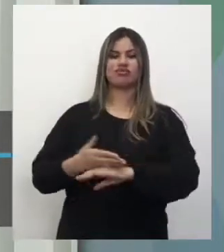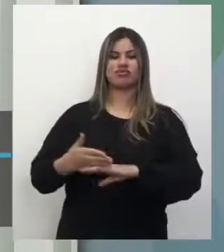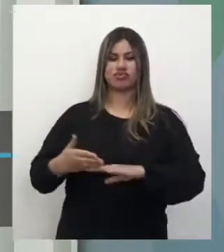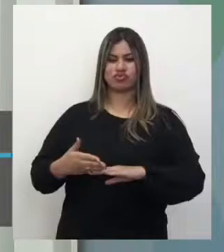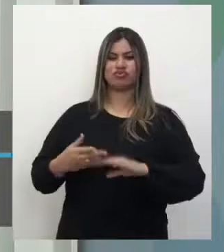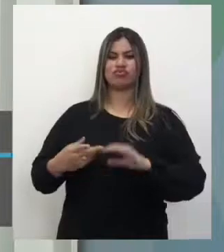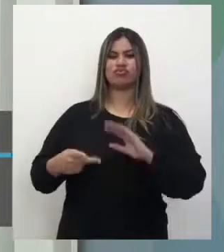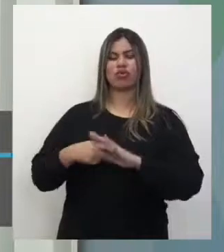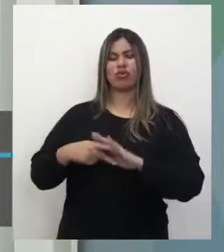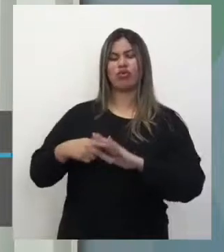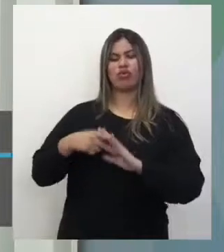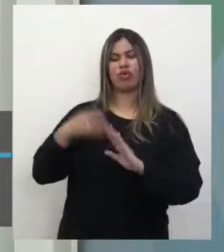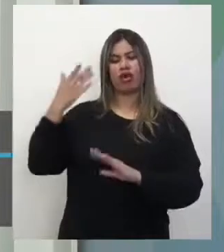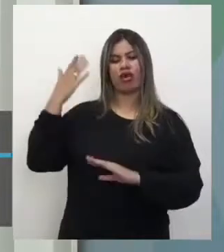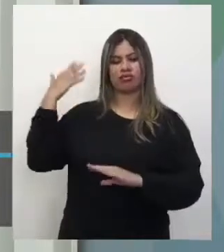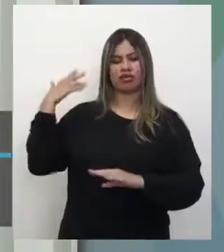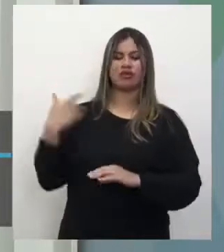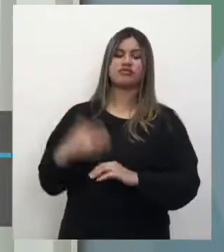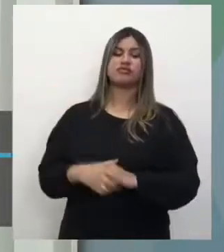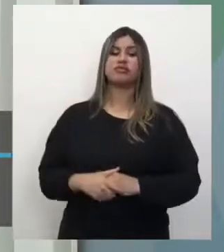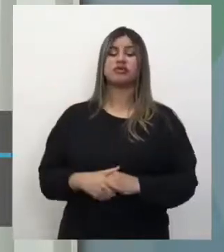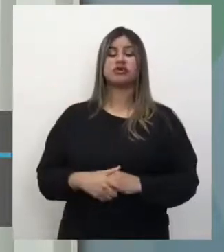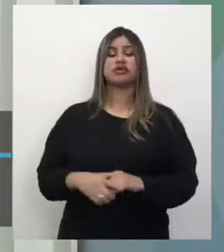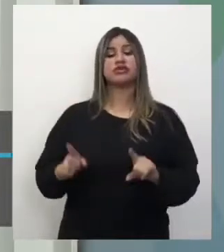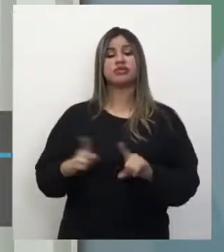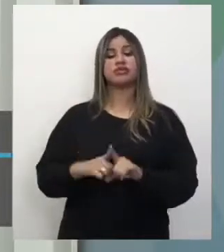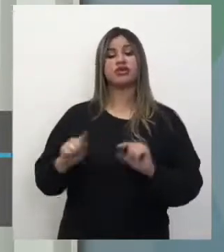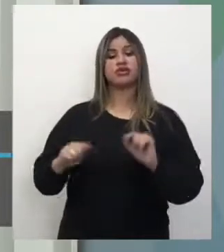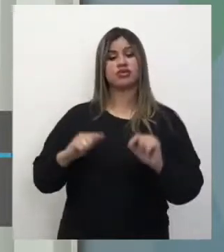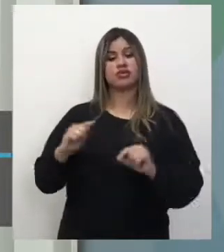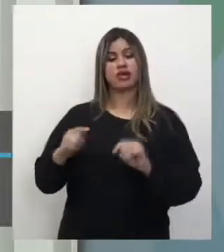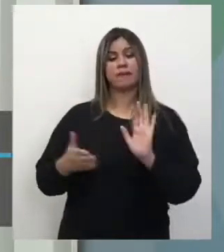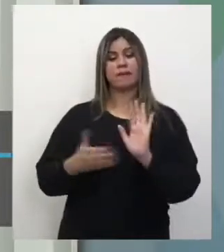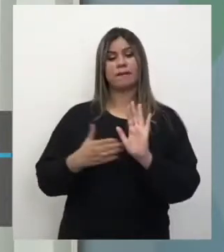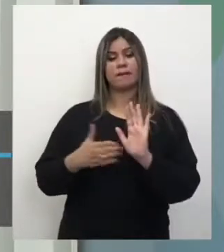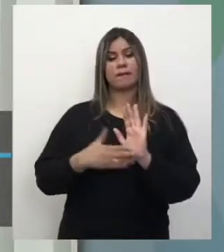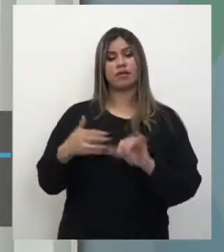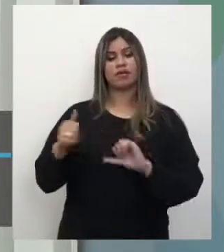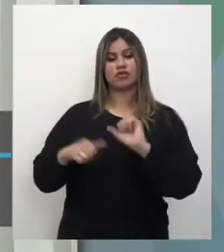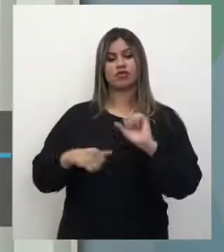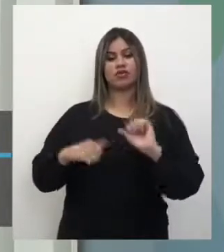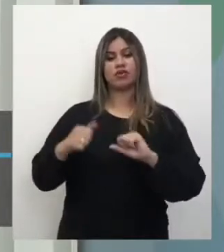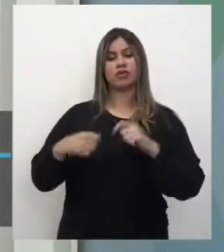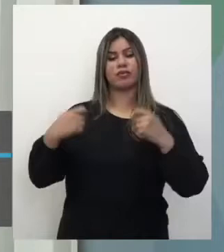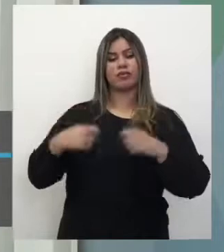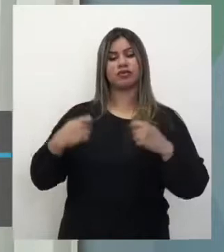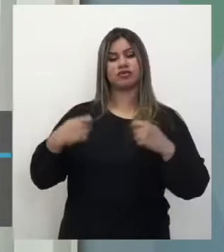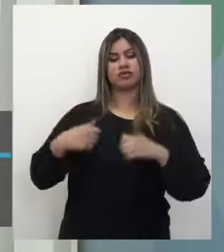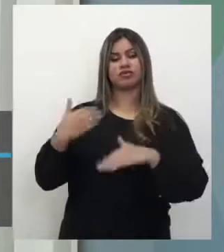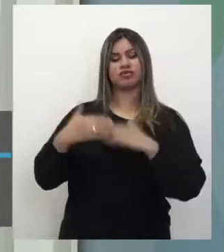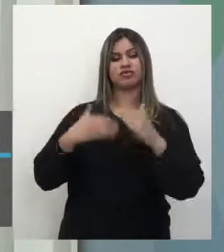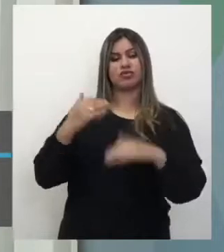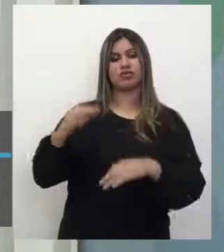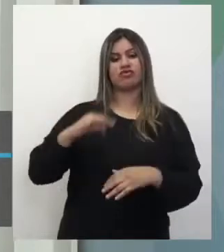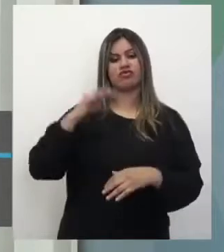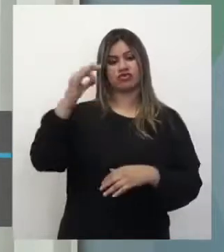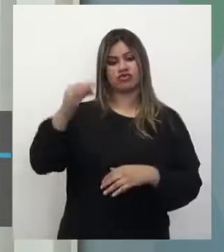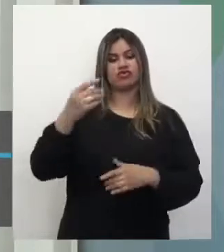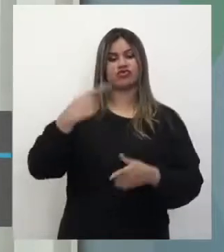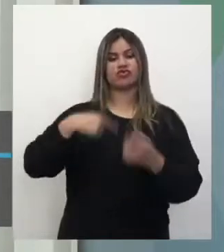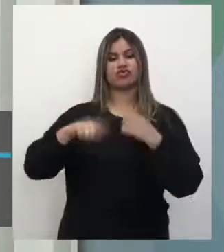foi pensado e feito, e ao mesmo tempo propor as mudanças necessárias para um desenvolvimento, para uma